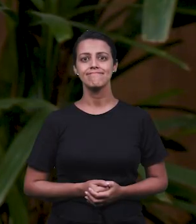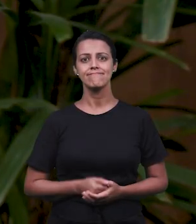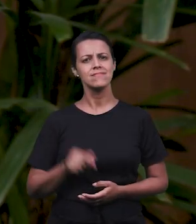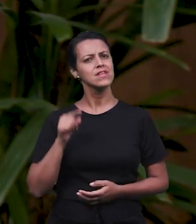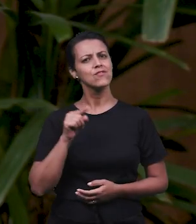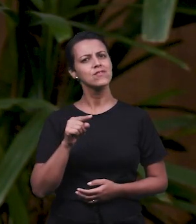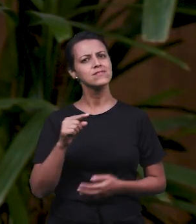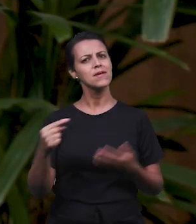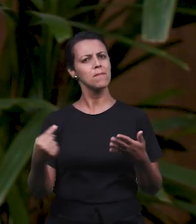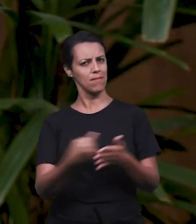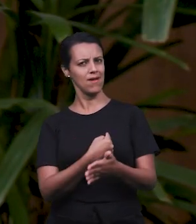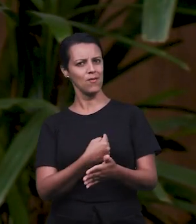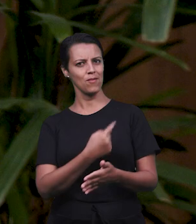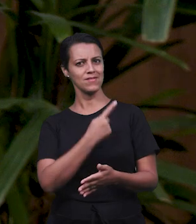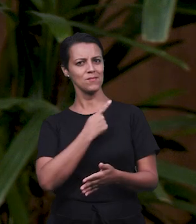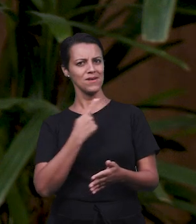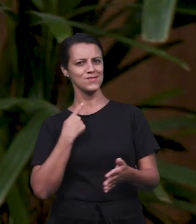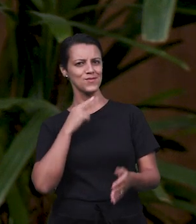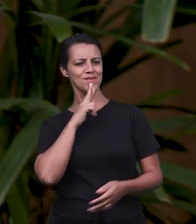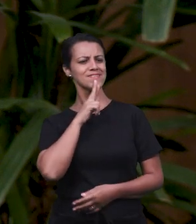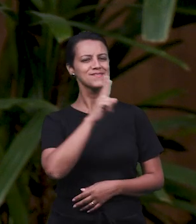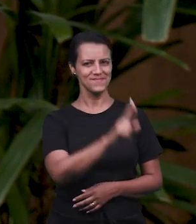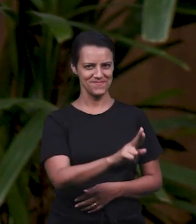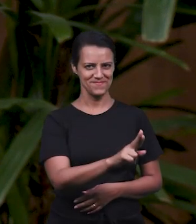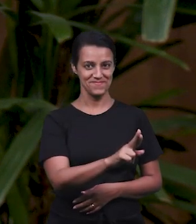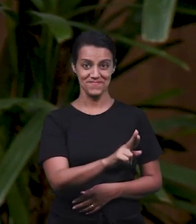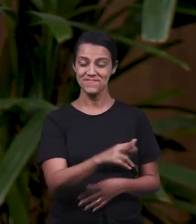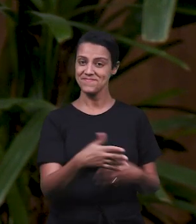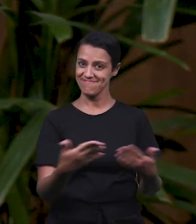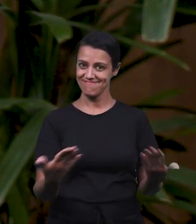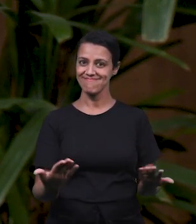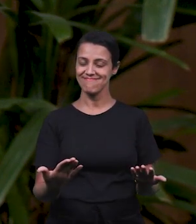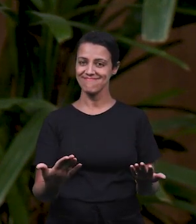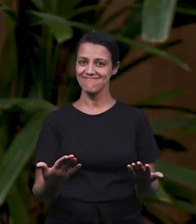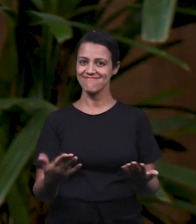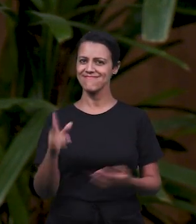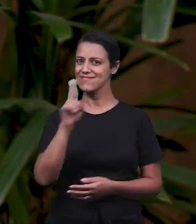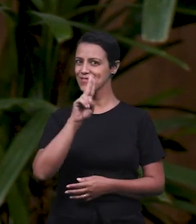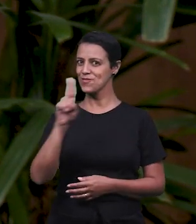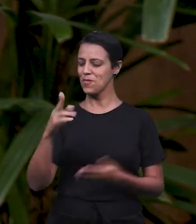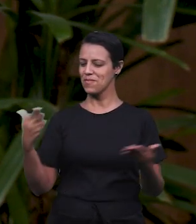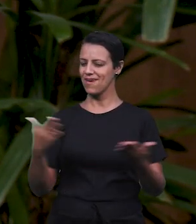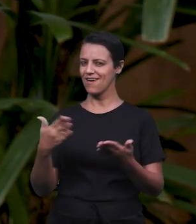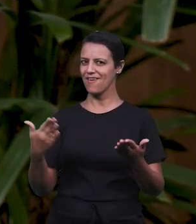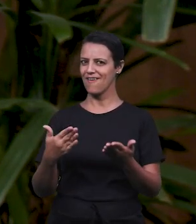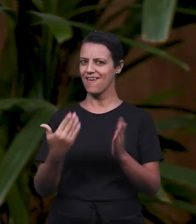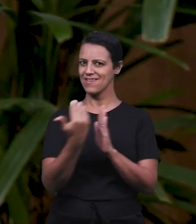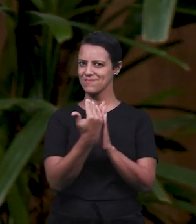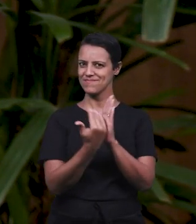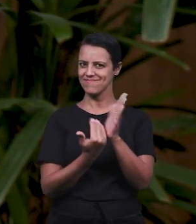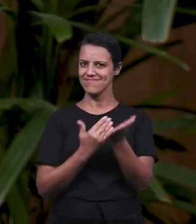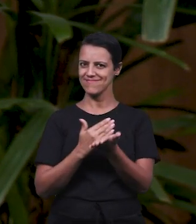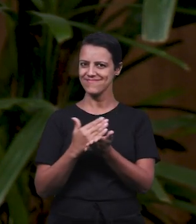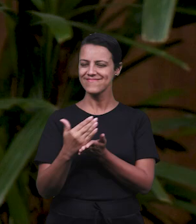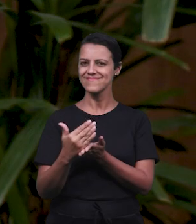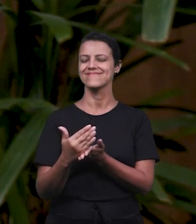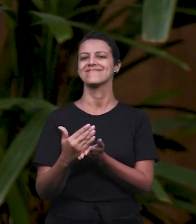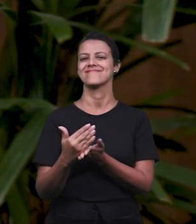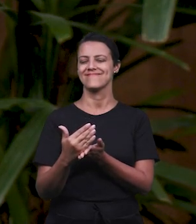Você pergunta e o pastor responde é o nome que identifica o nosso programa. Ele vai ao